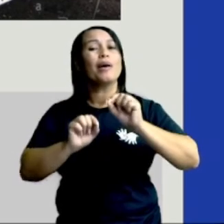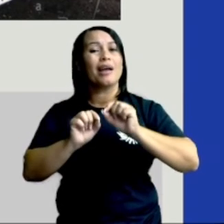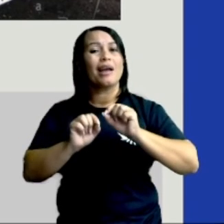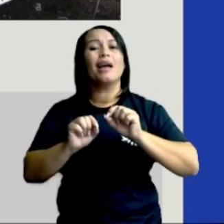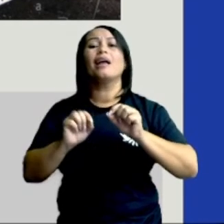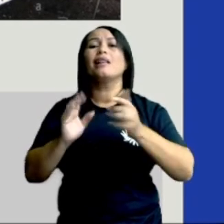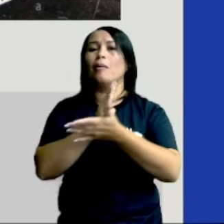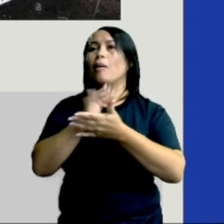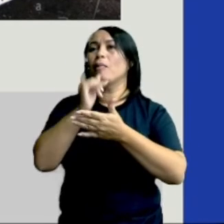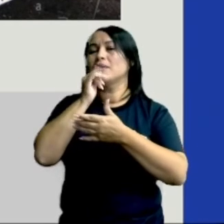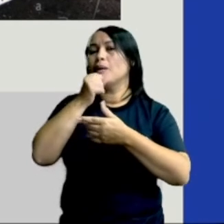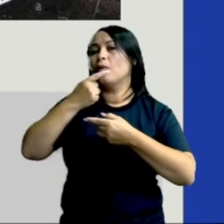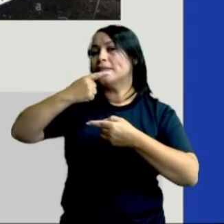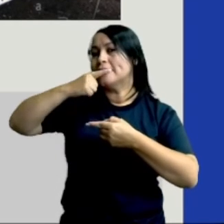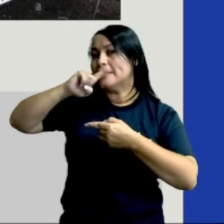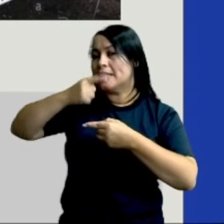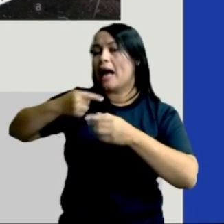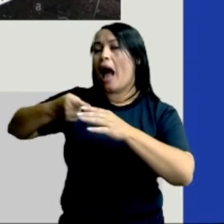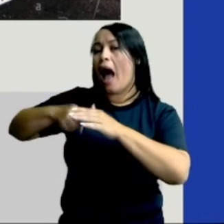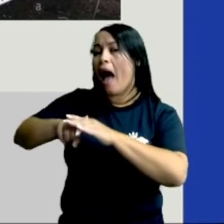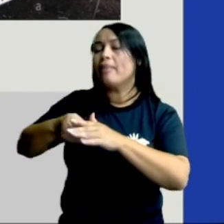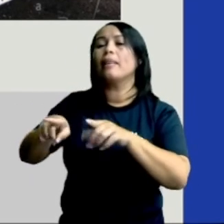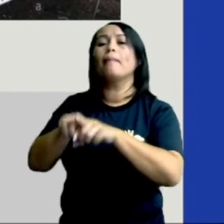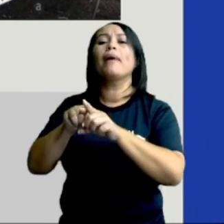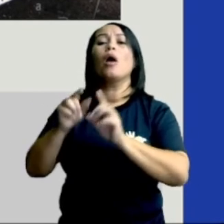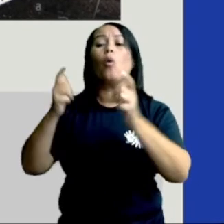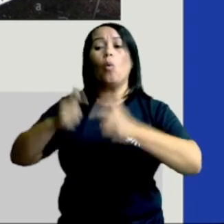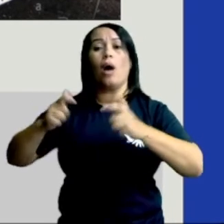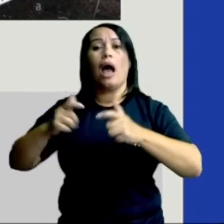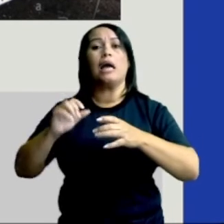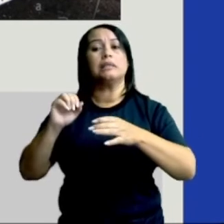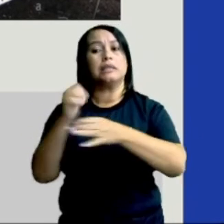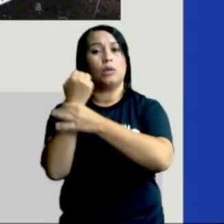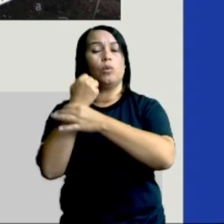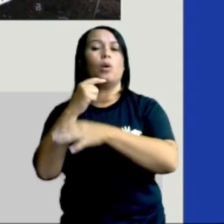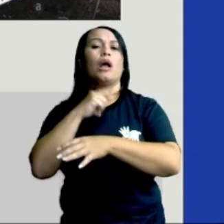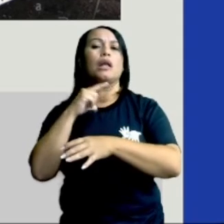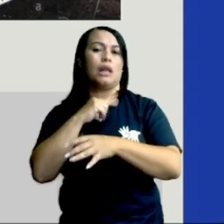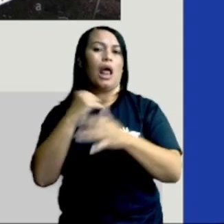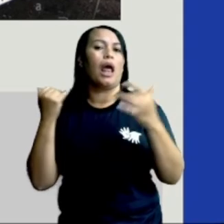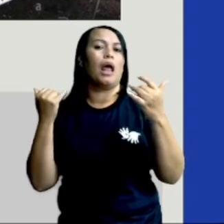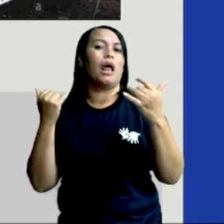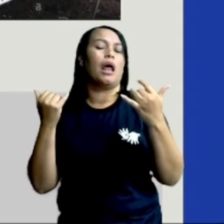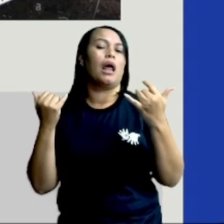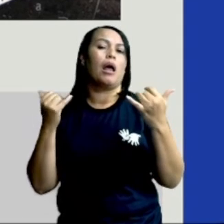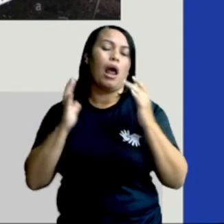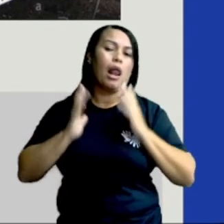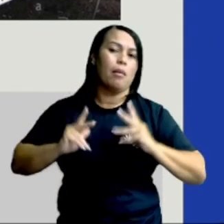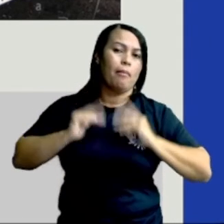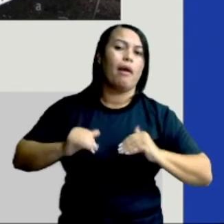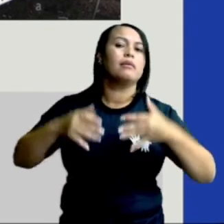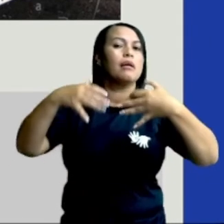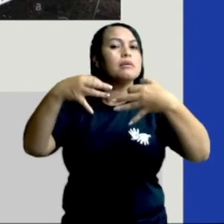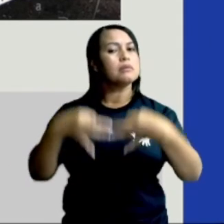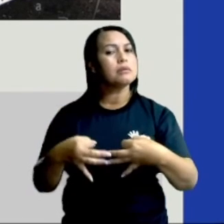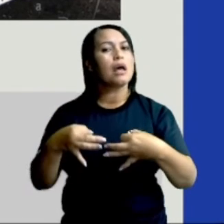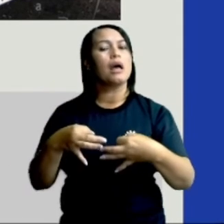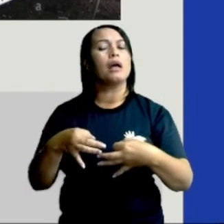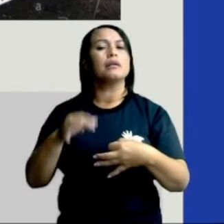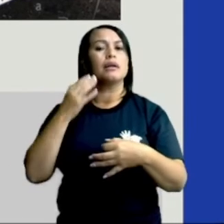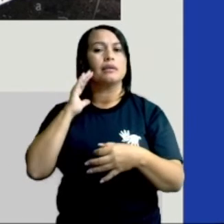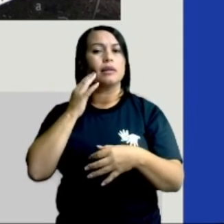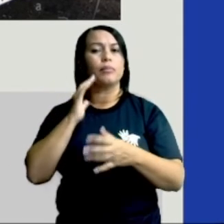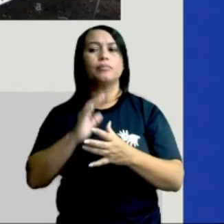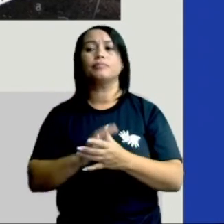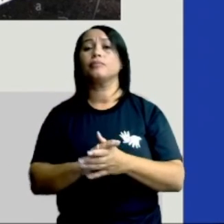de locais seguros, de locais que possuem possuem a higiene adequada no tratamento desses